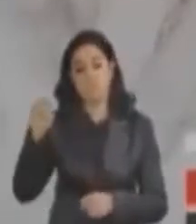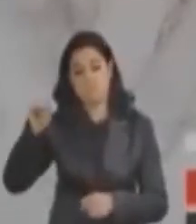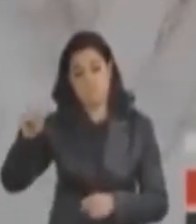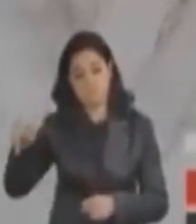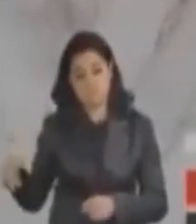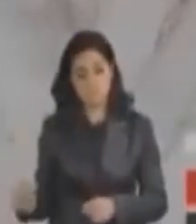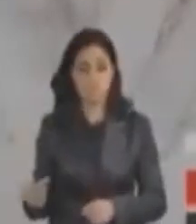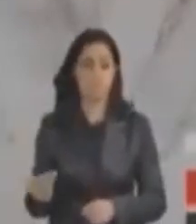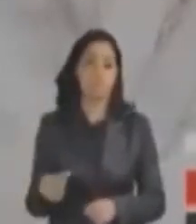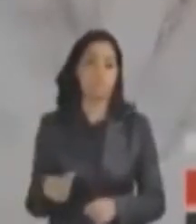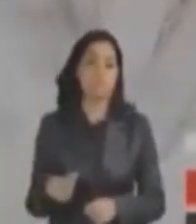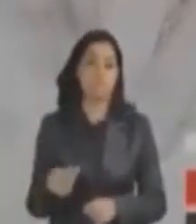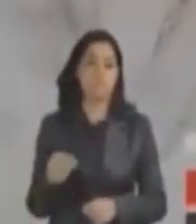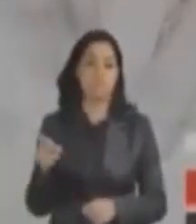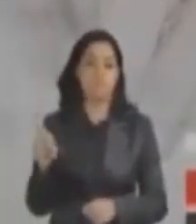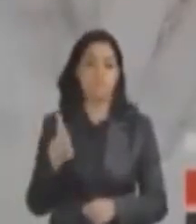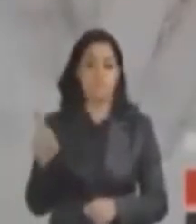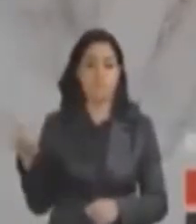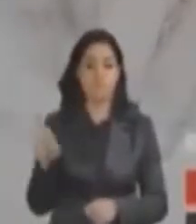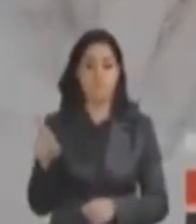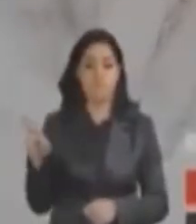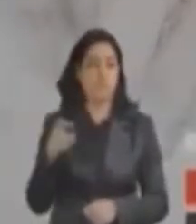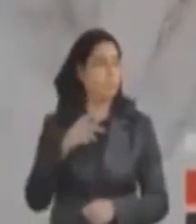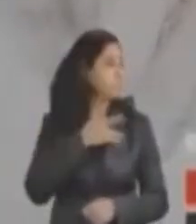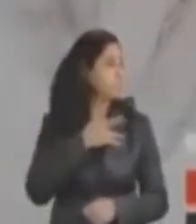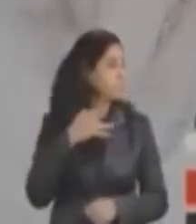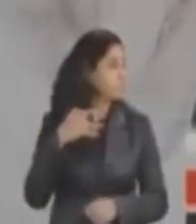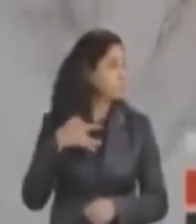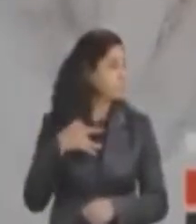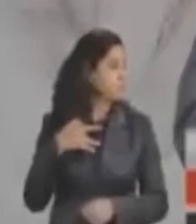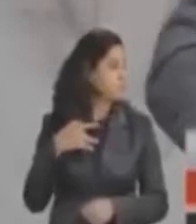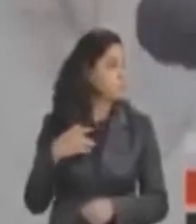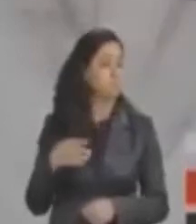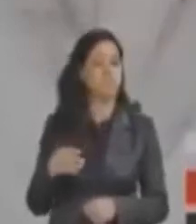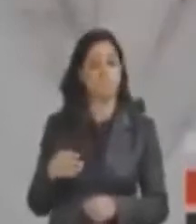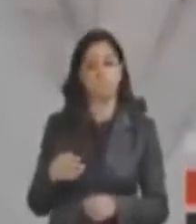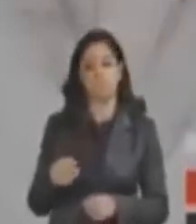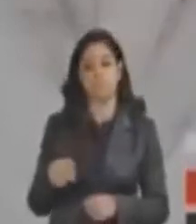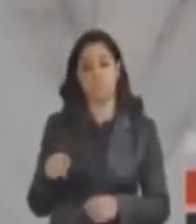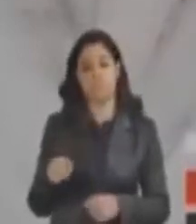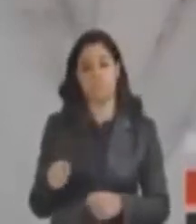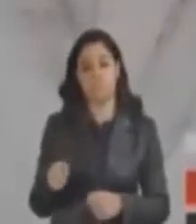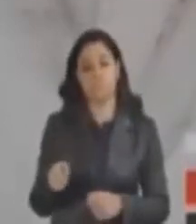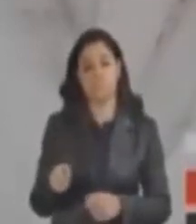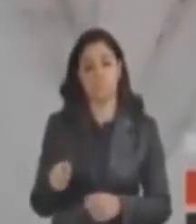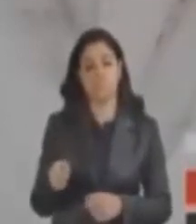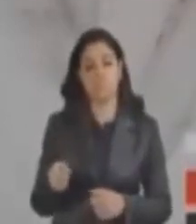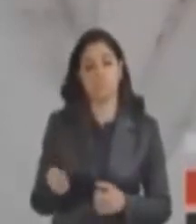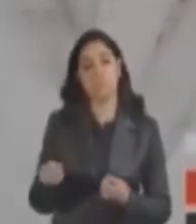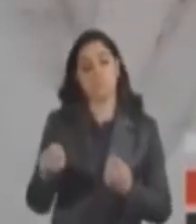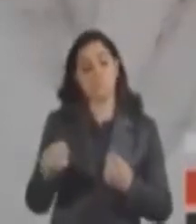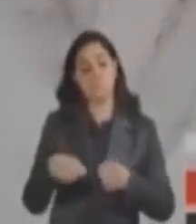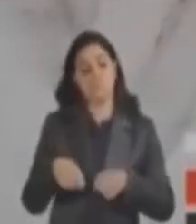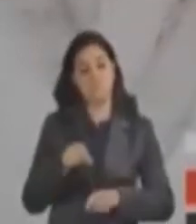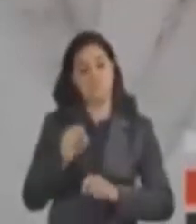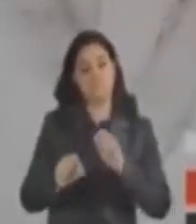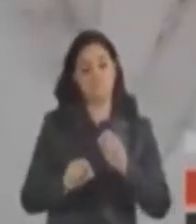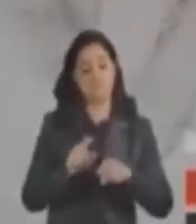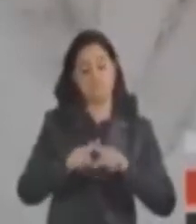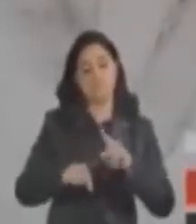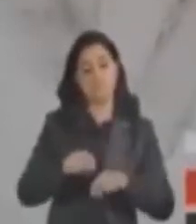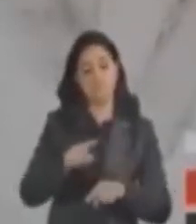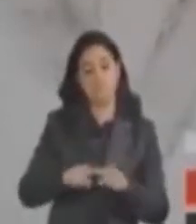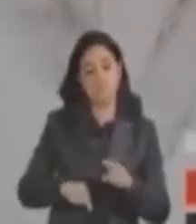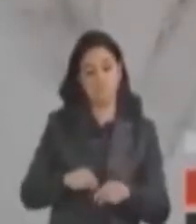é quase o mesmo orçamento da saúde que é de 25 milhões então em vez de investirmos esses recursos nos nossos hospitais